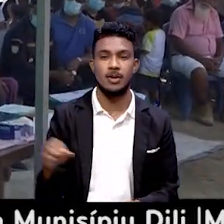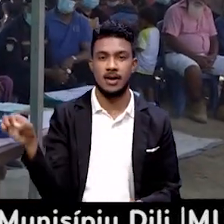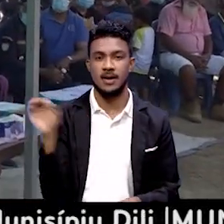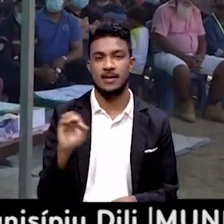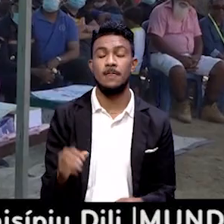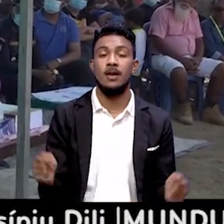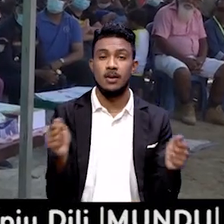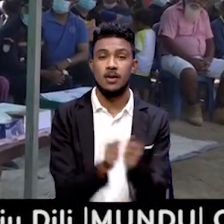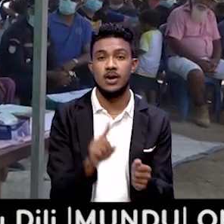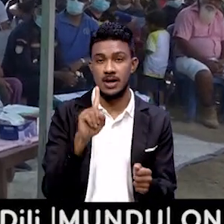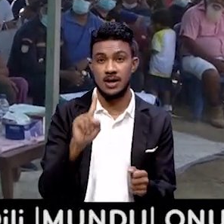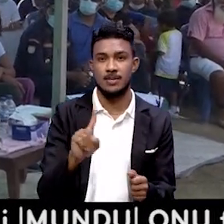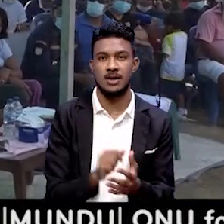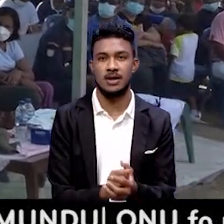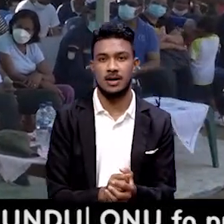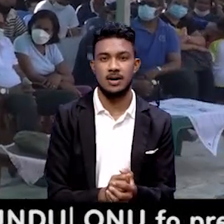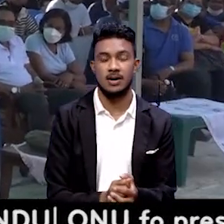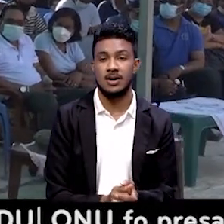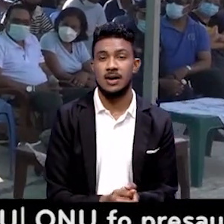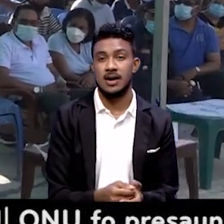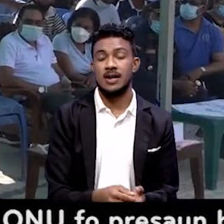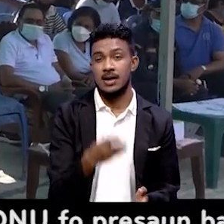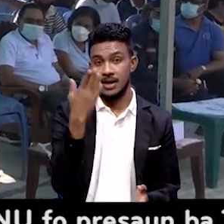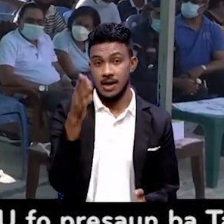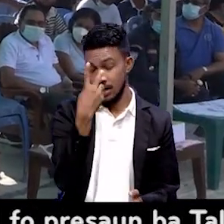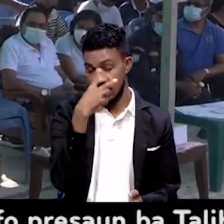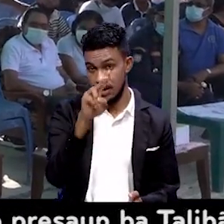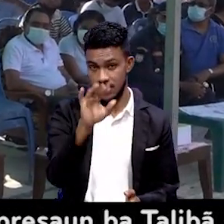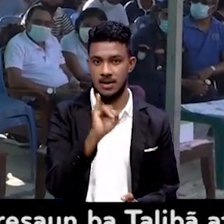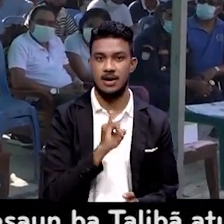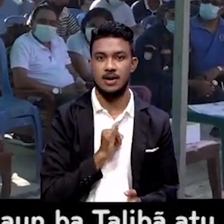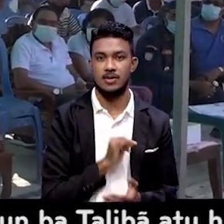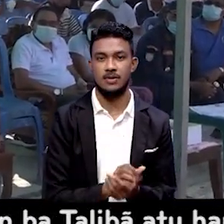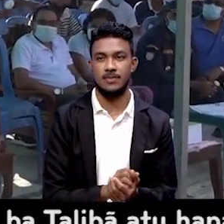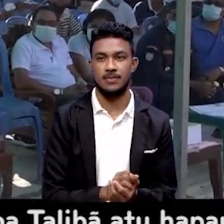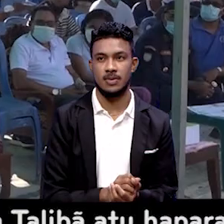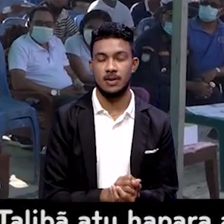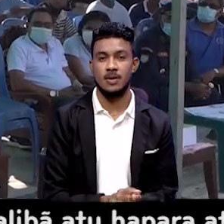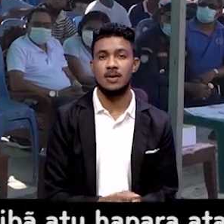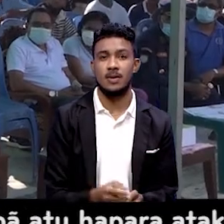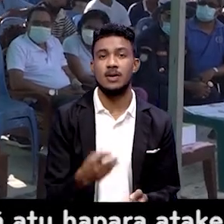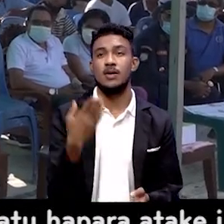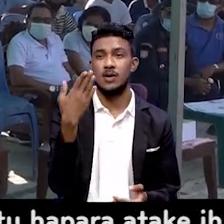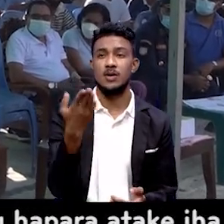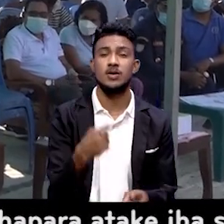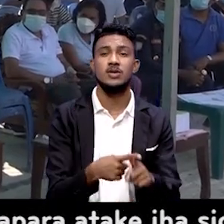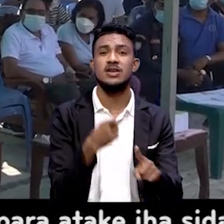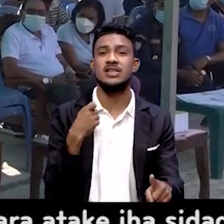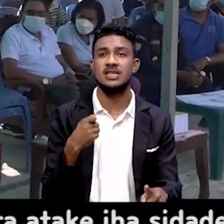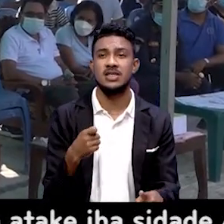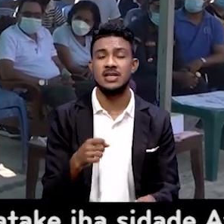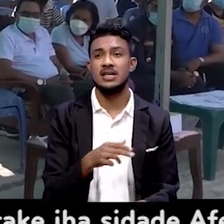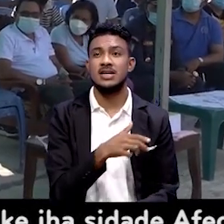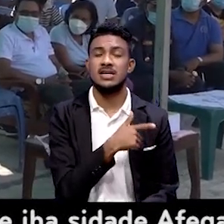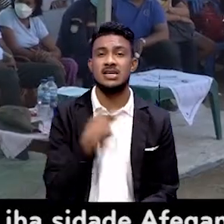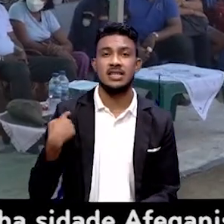Rui de Neymaca, Niantec Bahau, o só se não se vê. O só se os chinagãos de